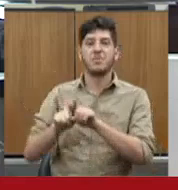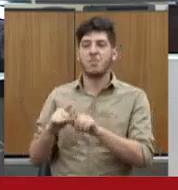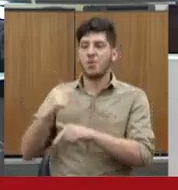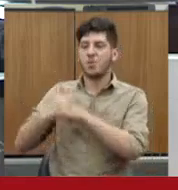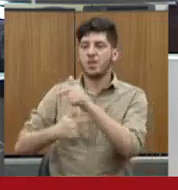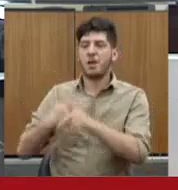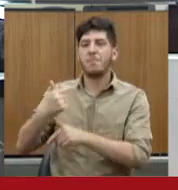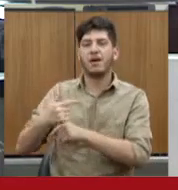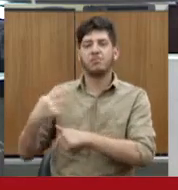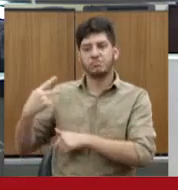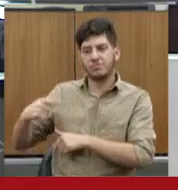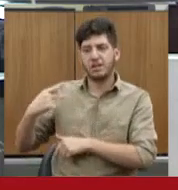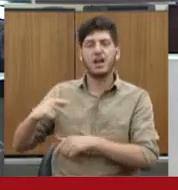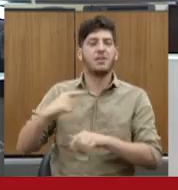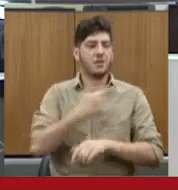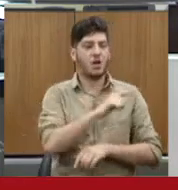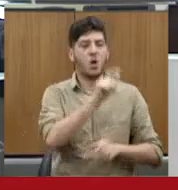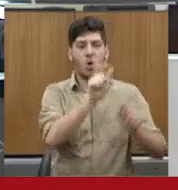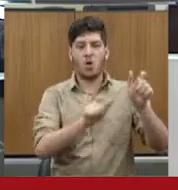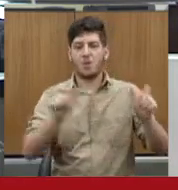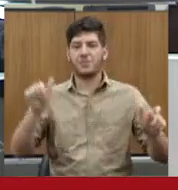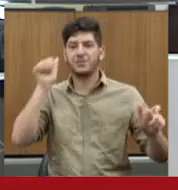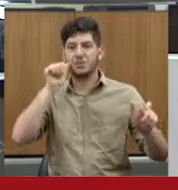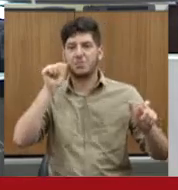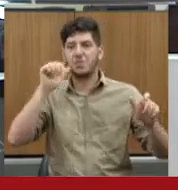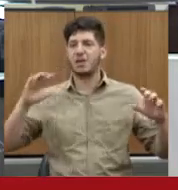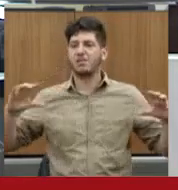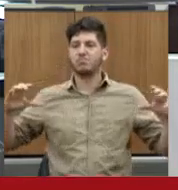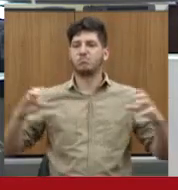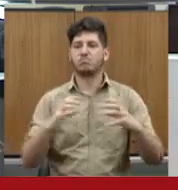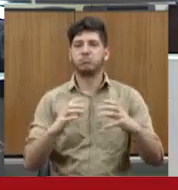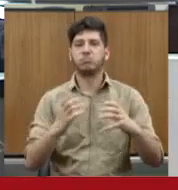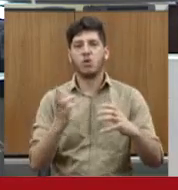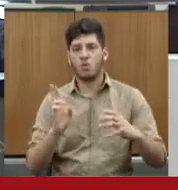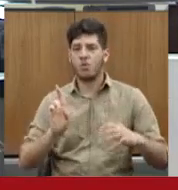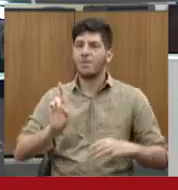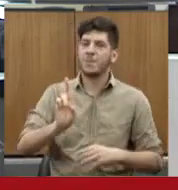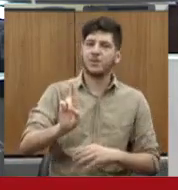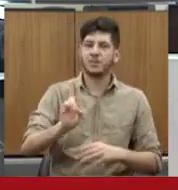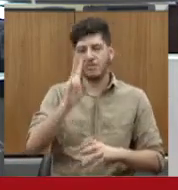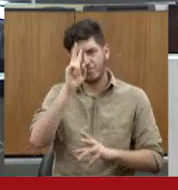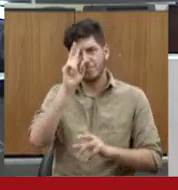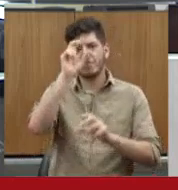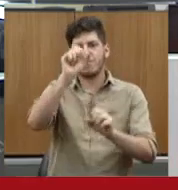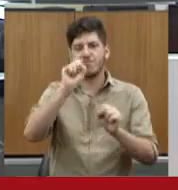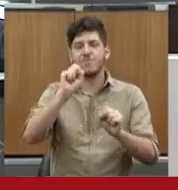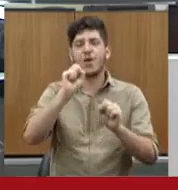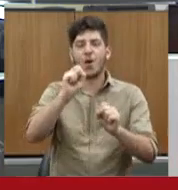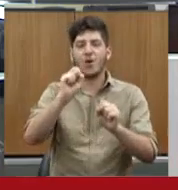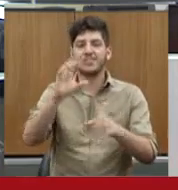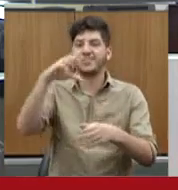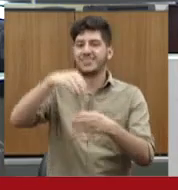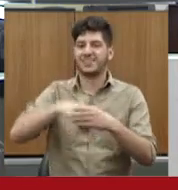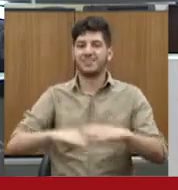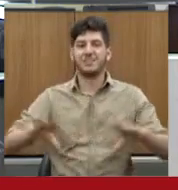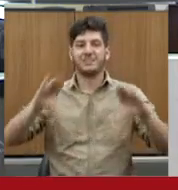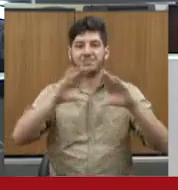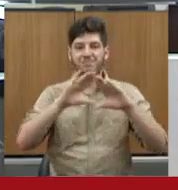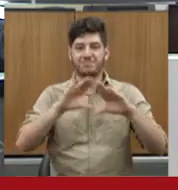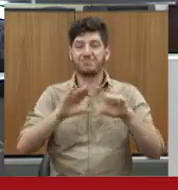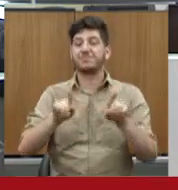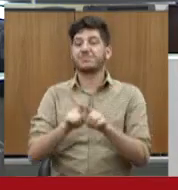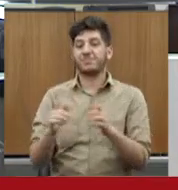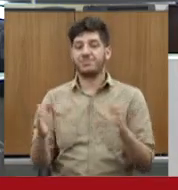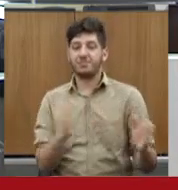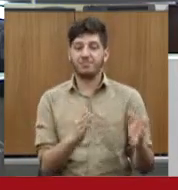outras mulheres, a representação, a representatividade da mulher vem crescendo cada vez mais no parlamento. Esta legislatura, nós temos